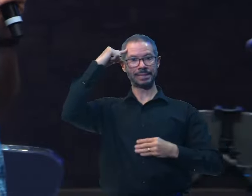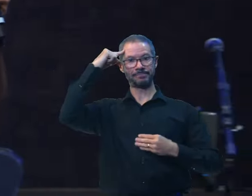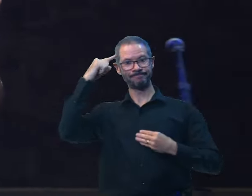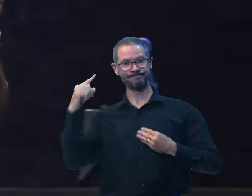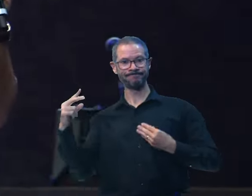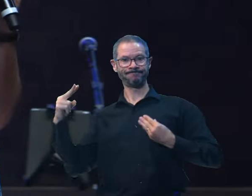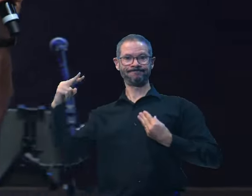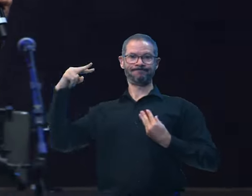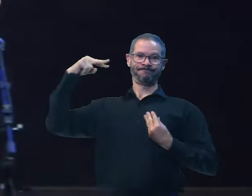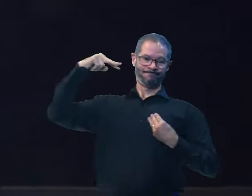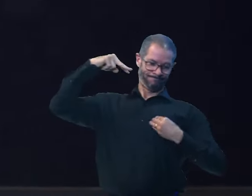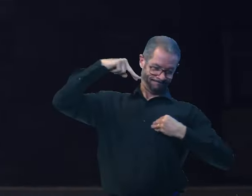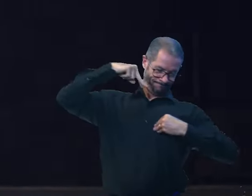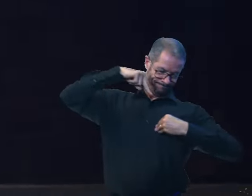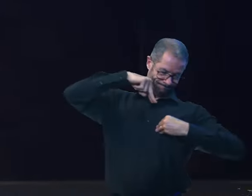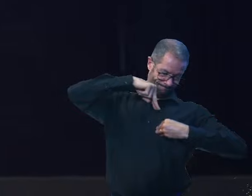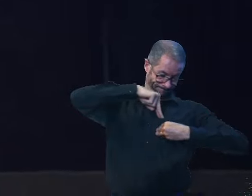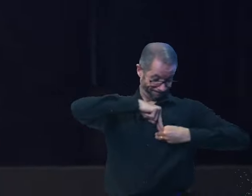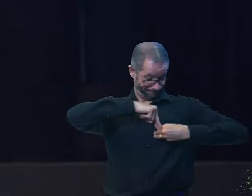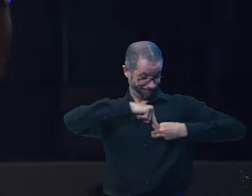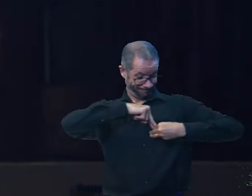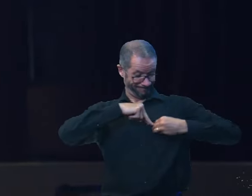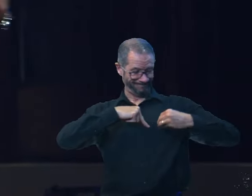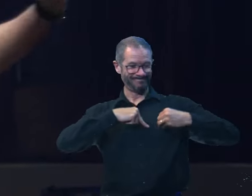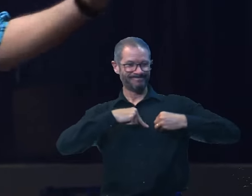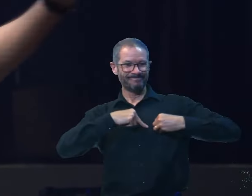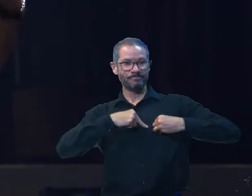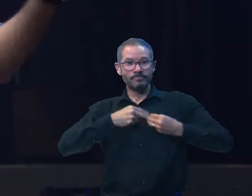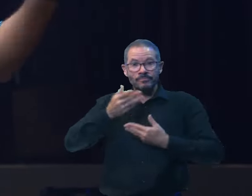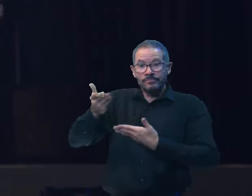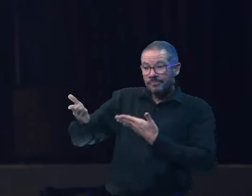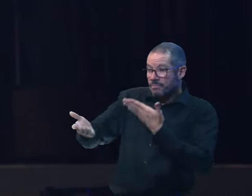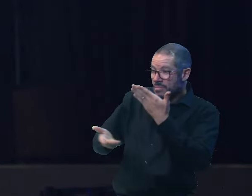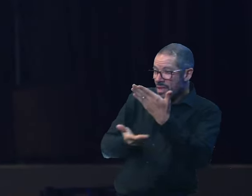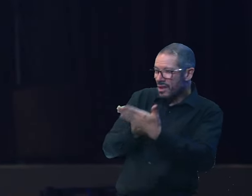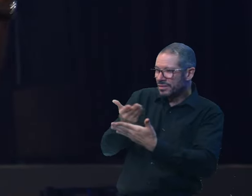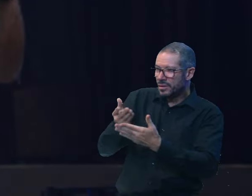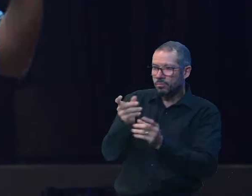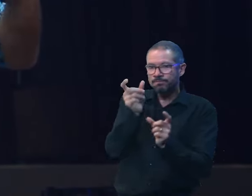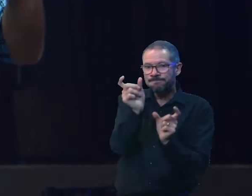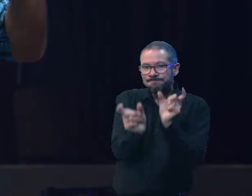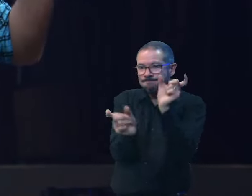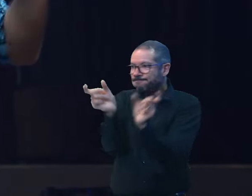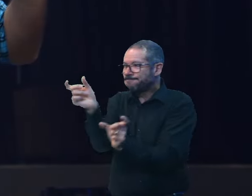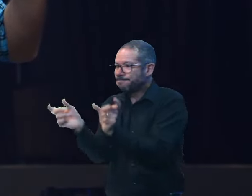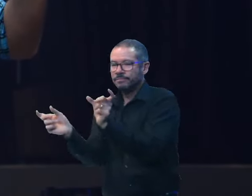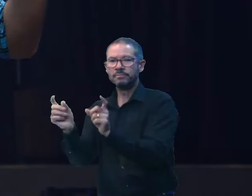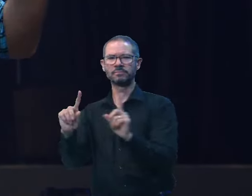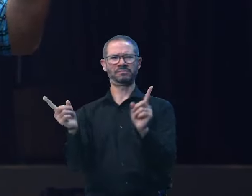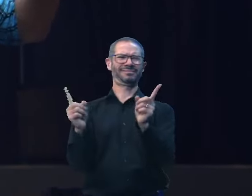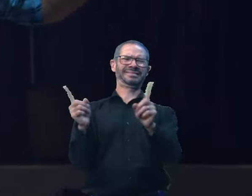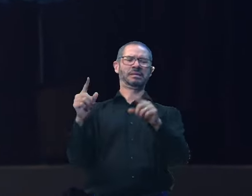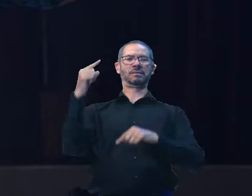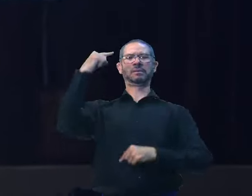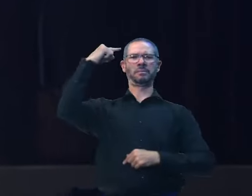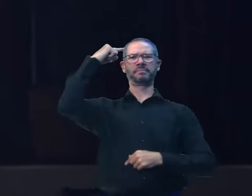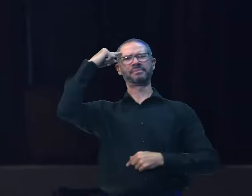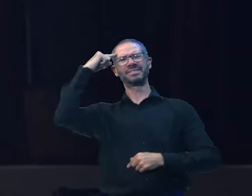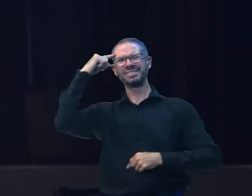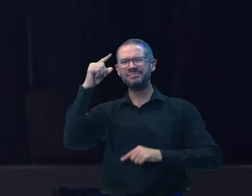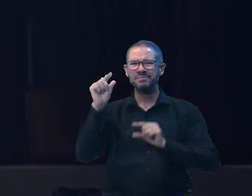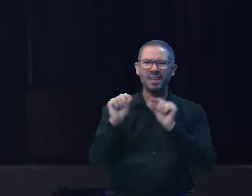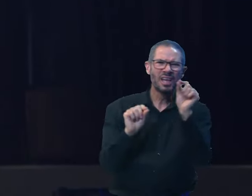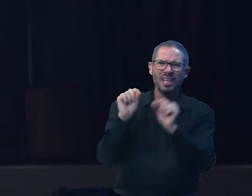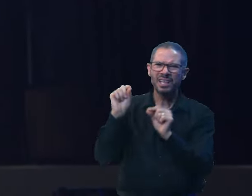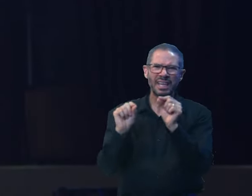pecados. Olhar para você, mas na relação que você tem com aqueles que estão ao seu redor. Não pensando em quem deveria